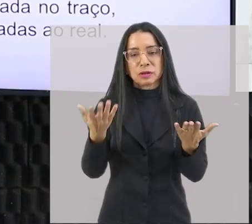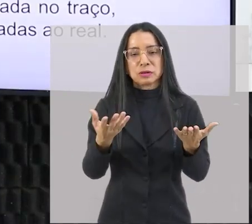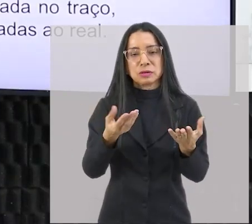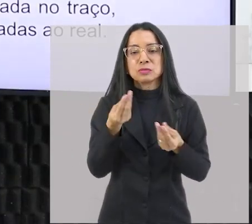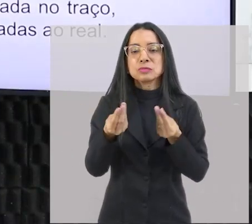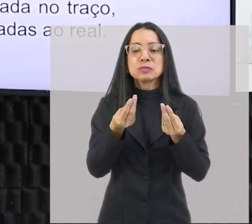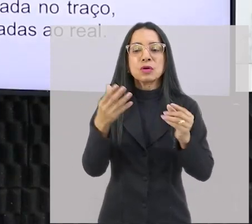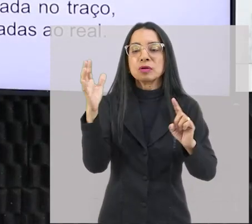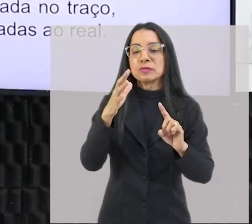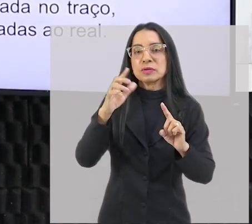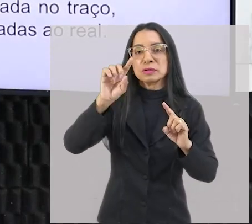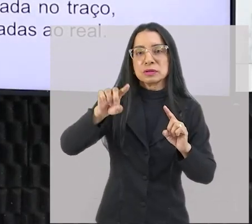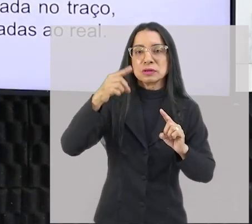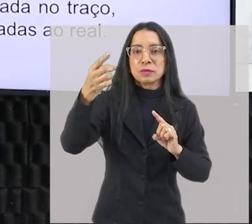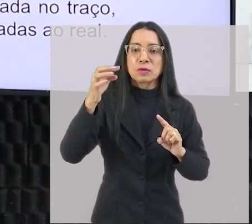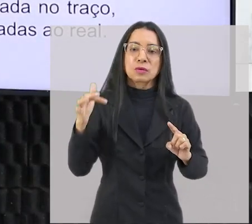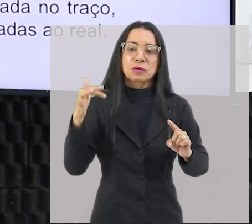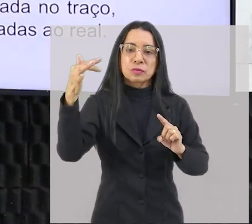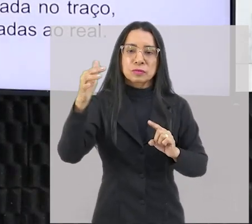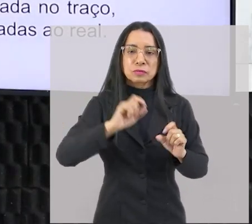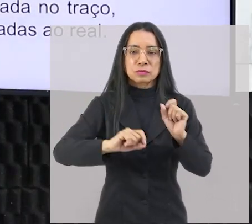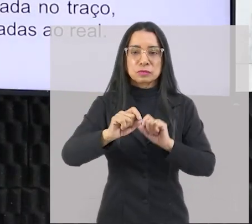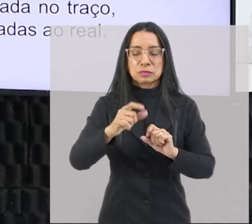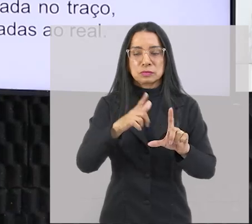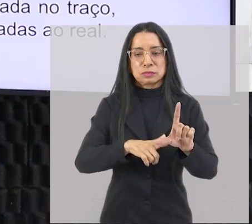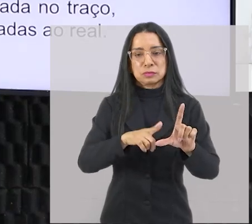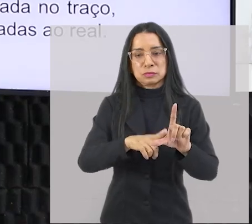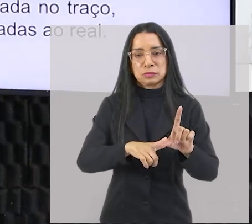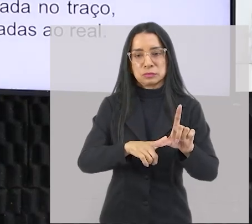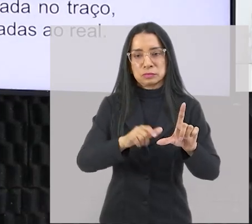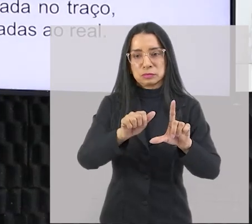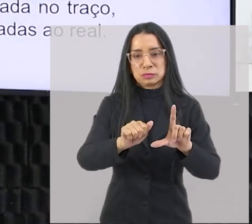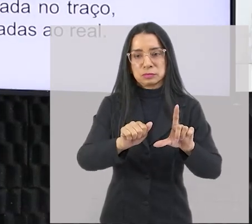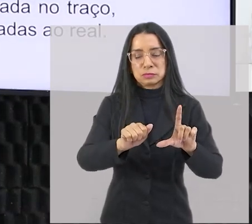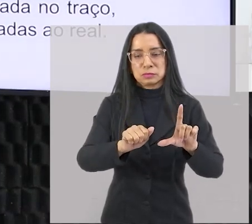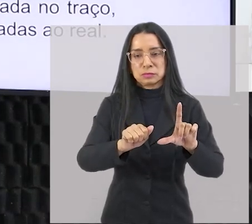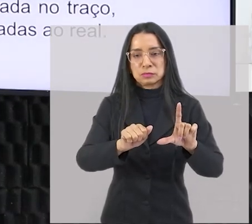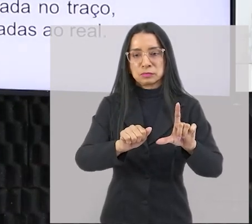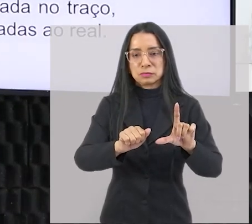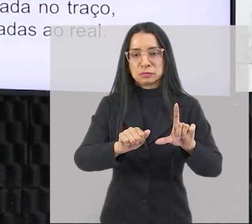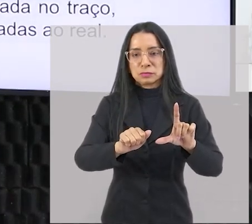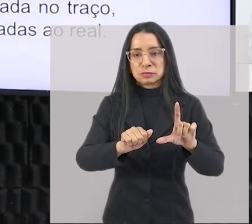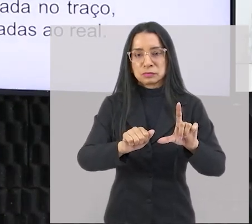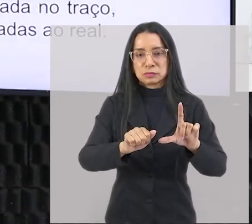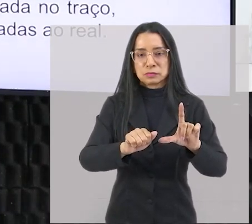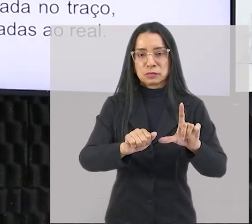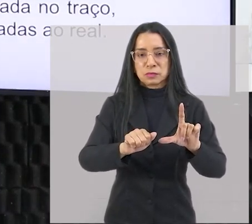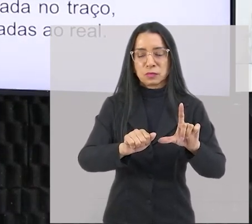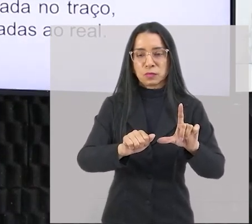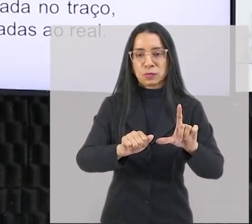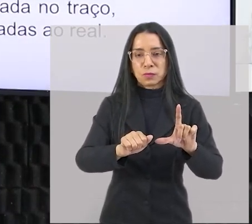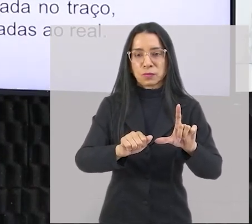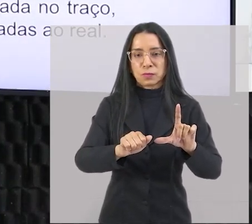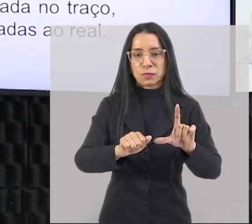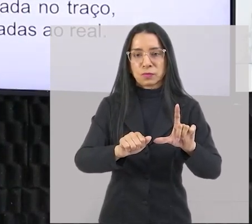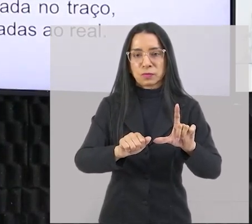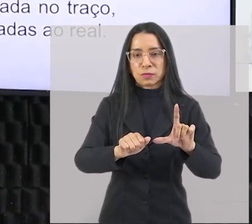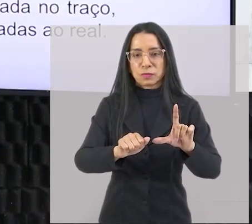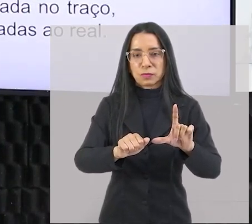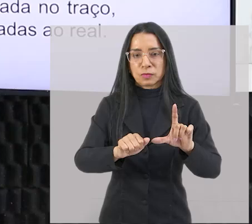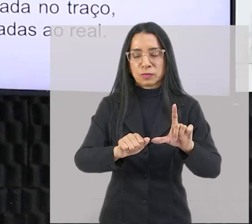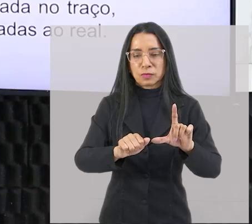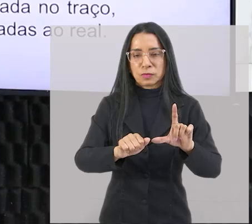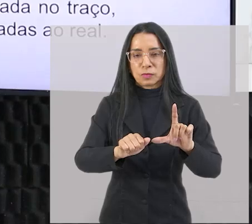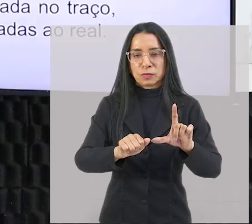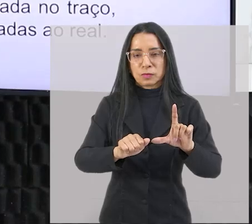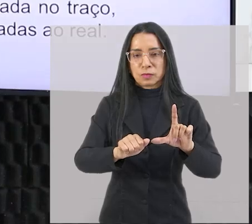posterior que alguém tem? Então, do fantástico impregnado de civismo pelo governo espanhol, em que a busca pela emoção e pela dramaticidade,